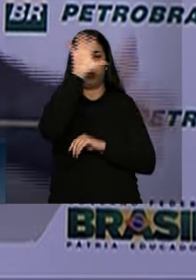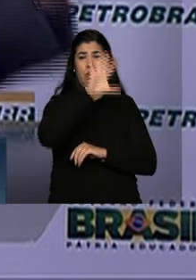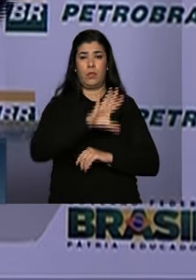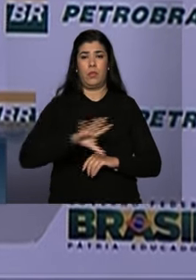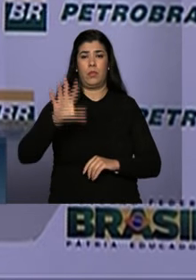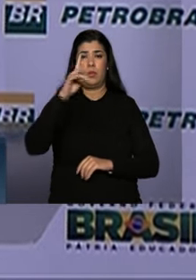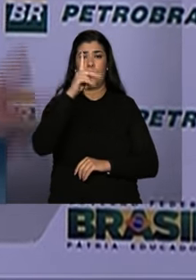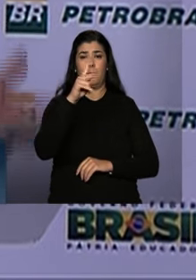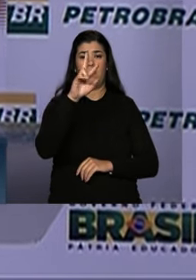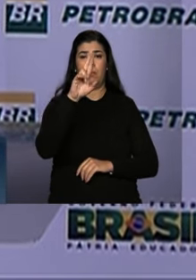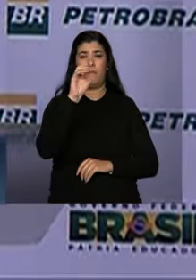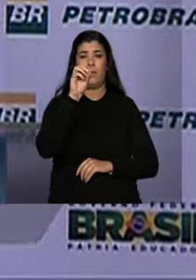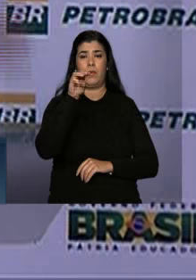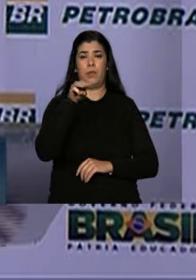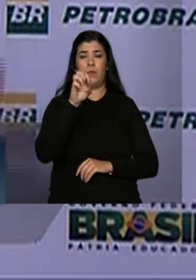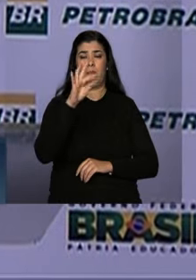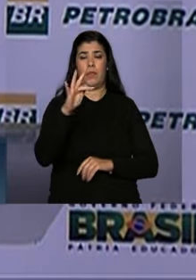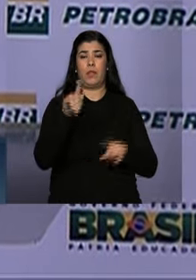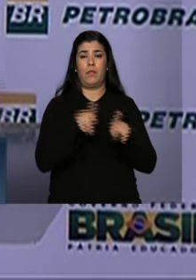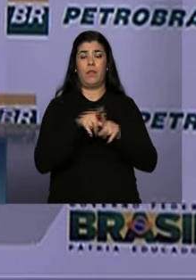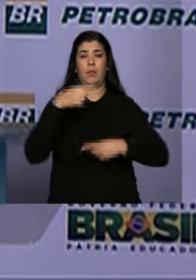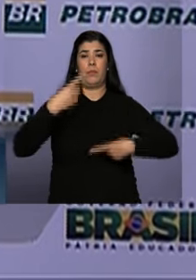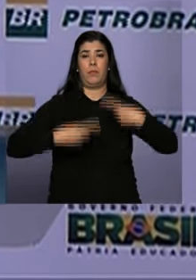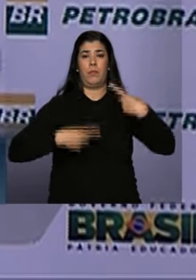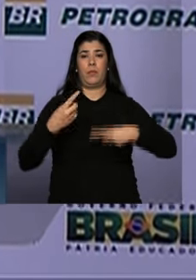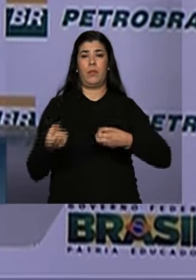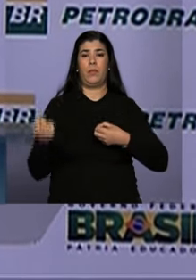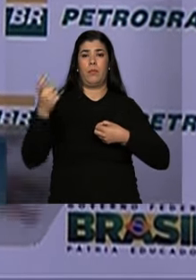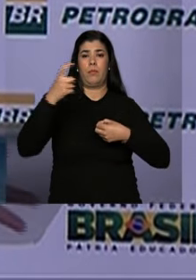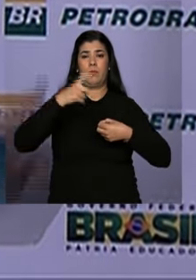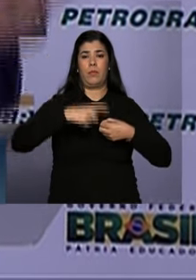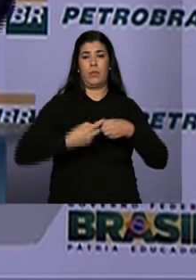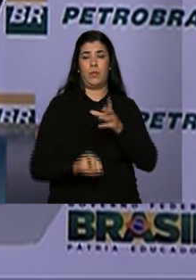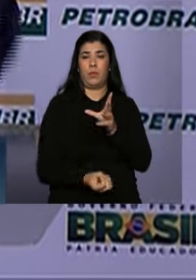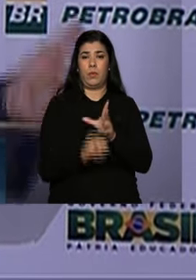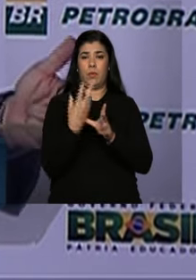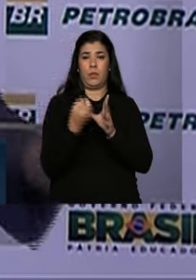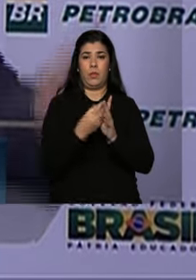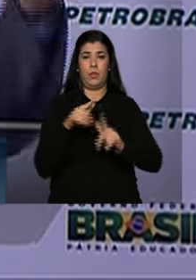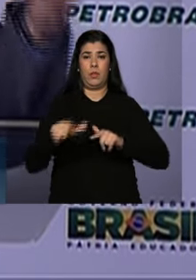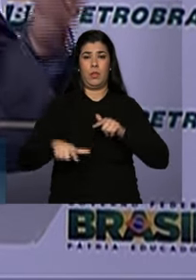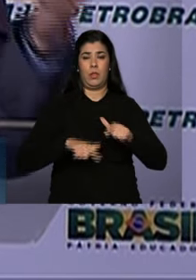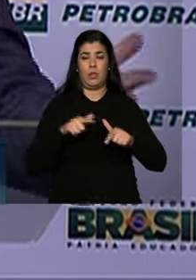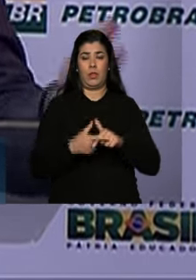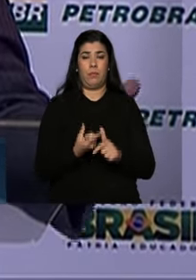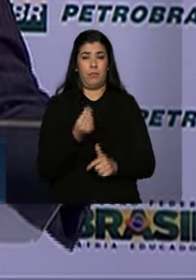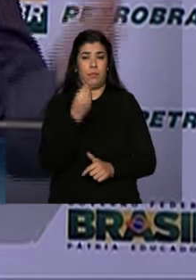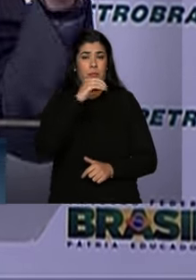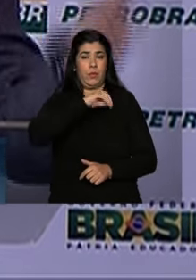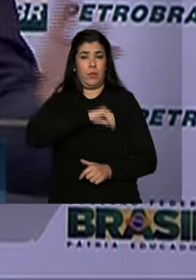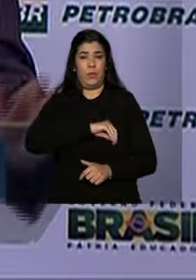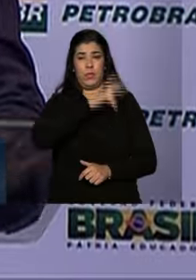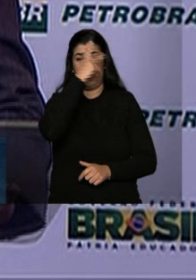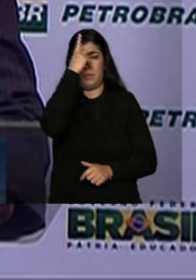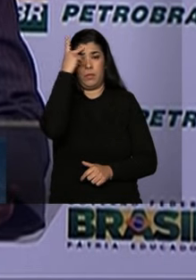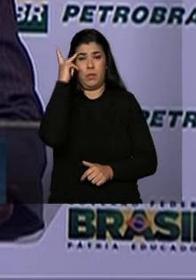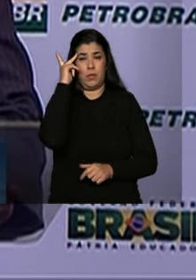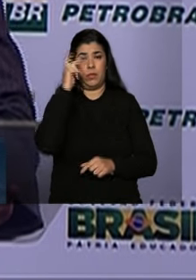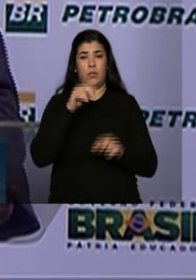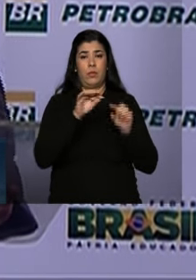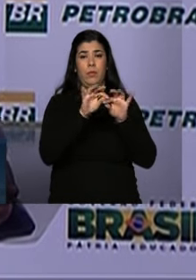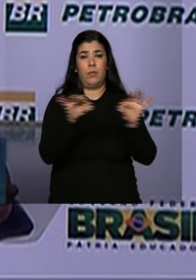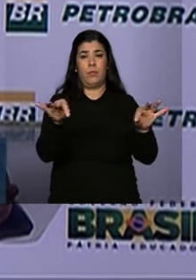instituiu uma política que pudesse voltar a gerar emprego e renda para trabalhadores nos